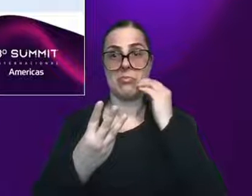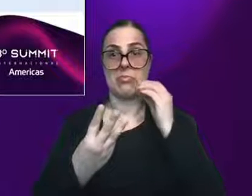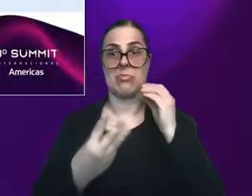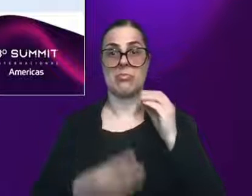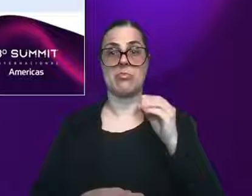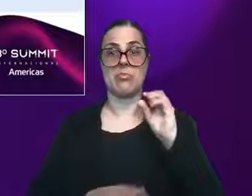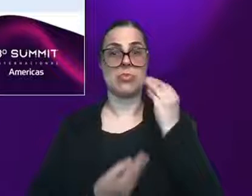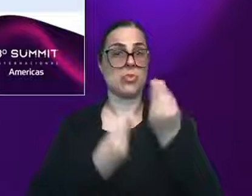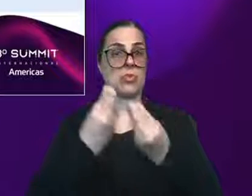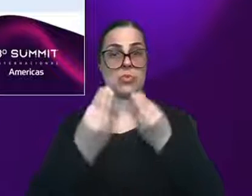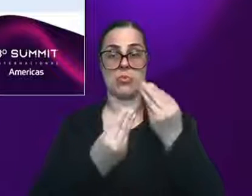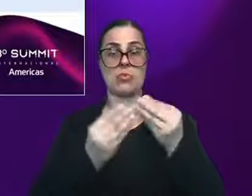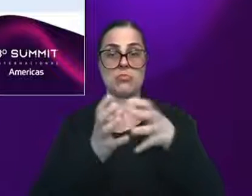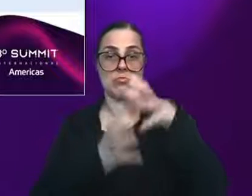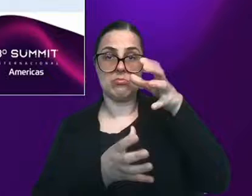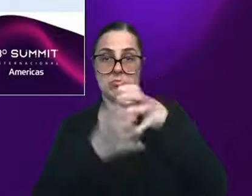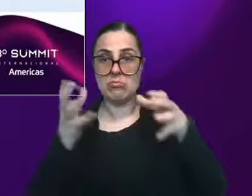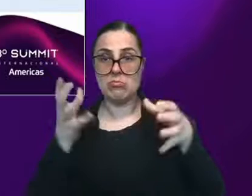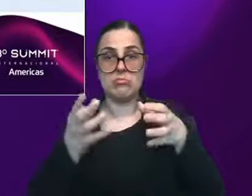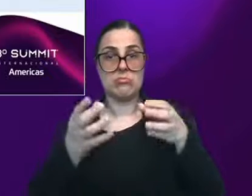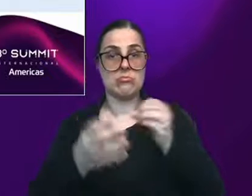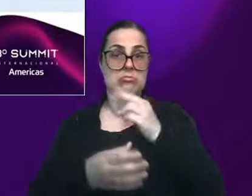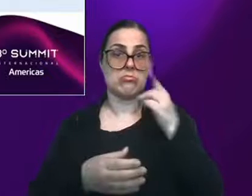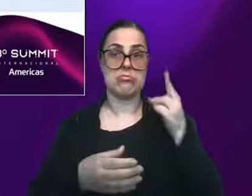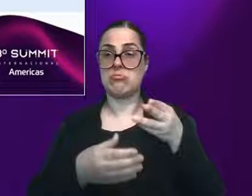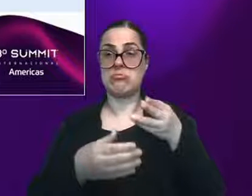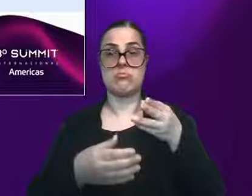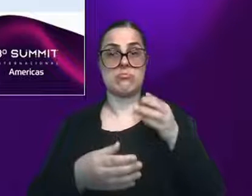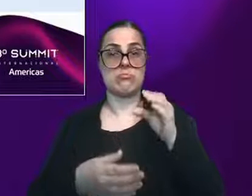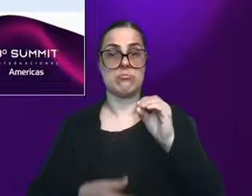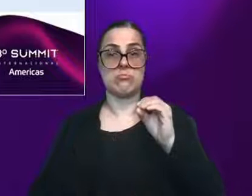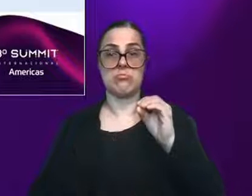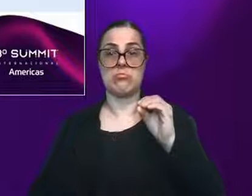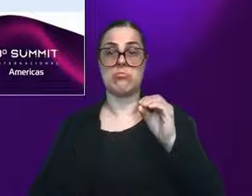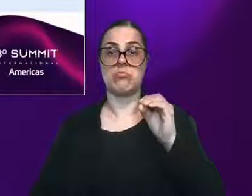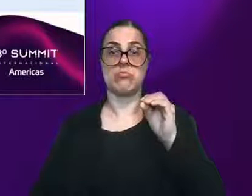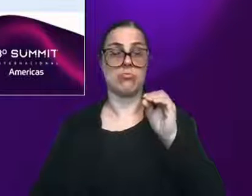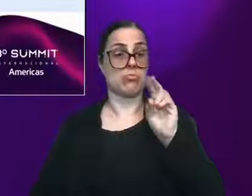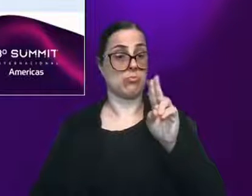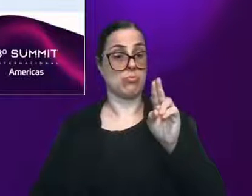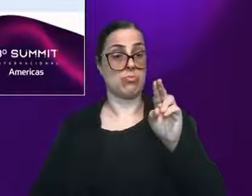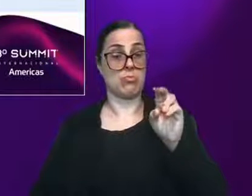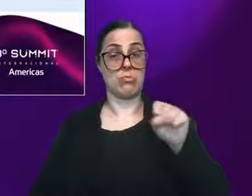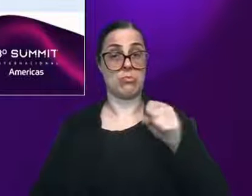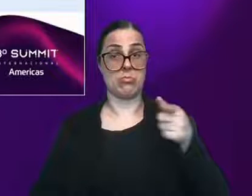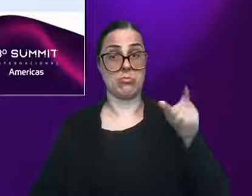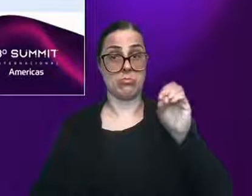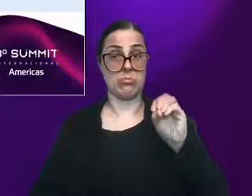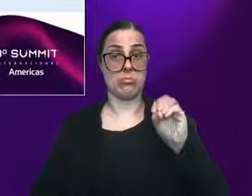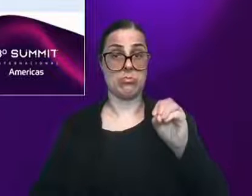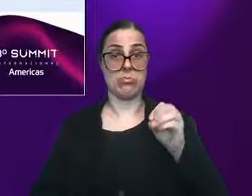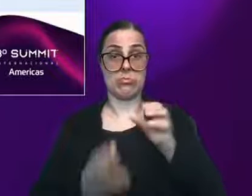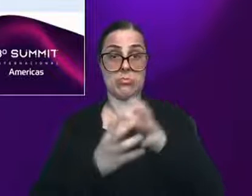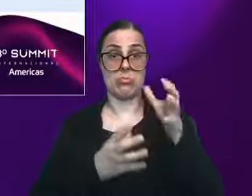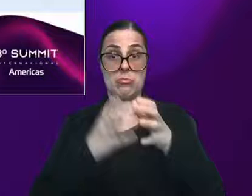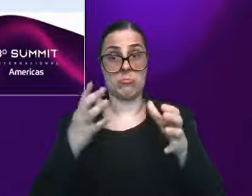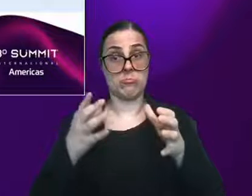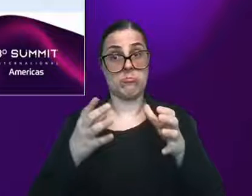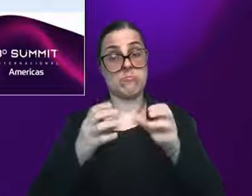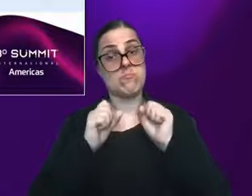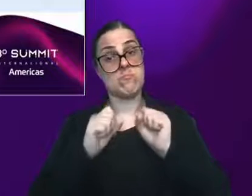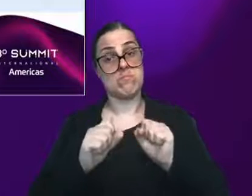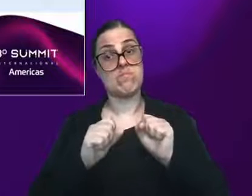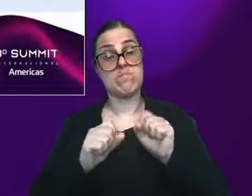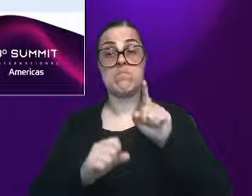de volume, corrente. Então, a gente sabe que esses métodos minimamente invasivos